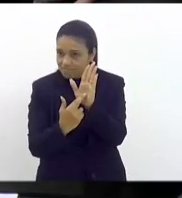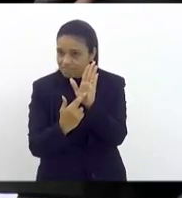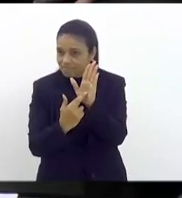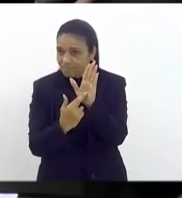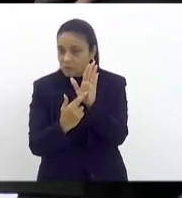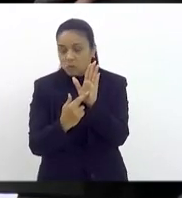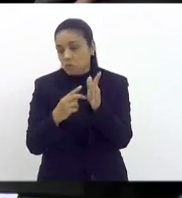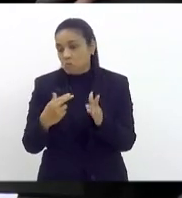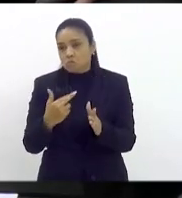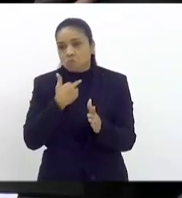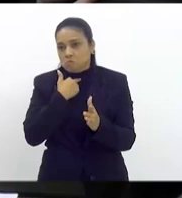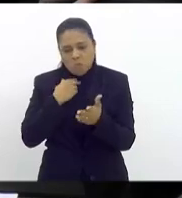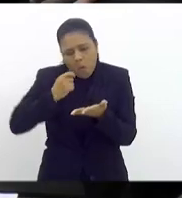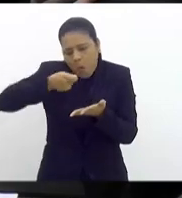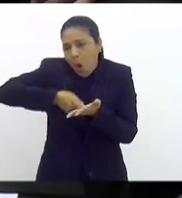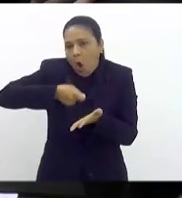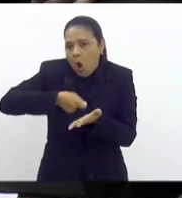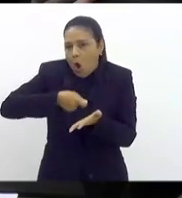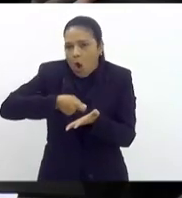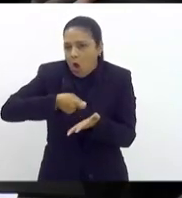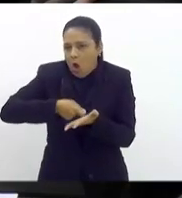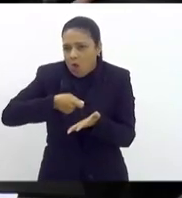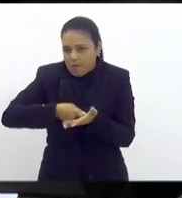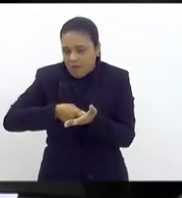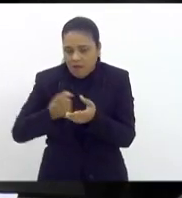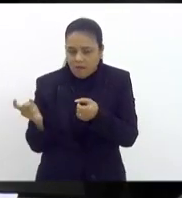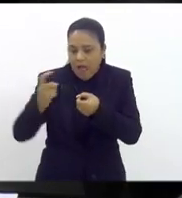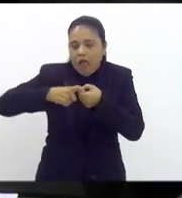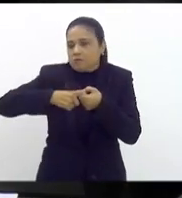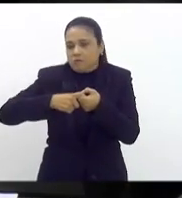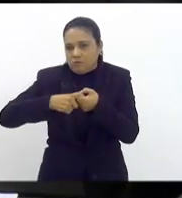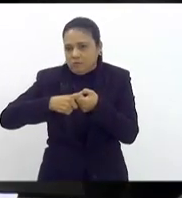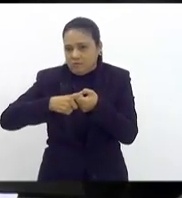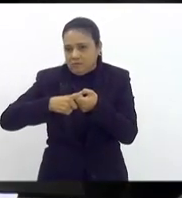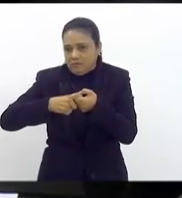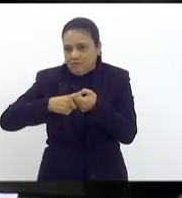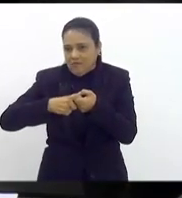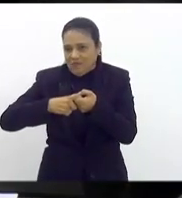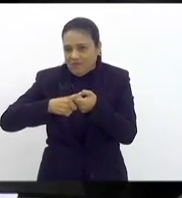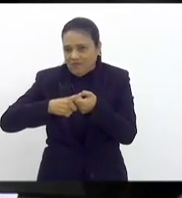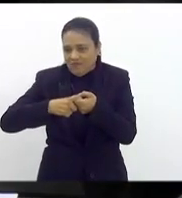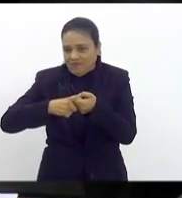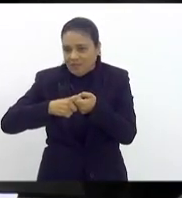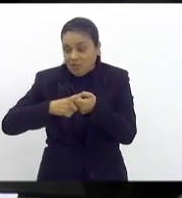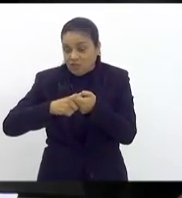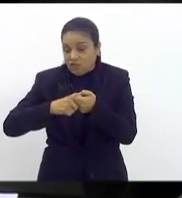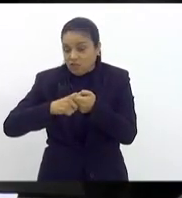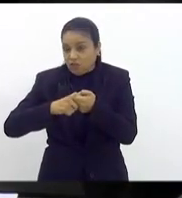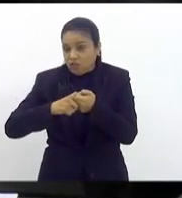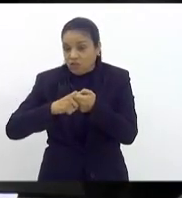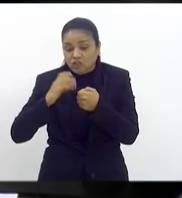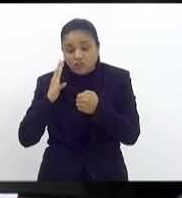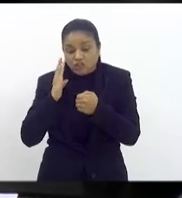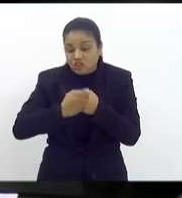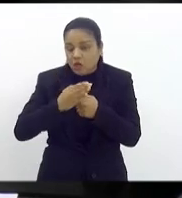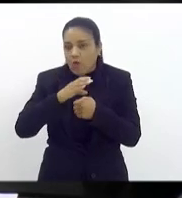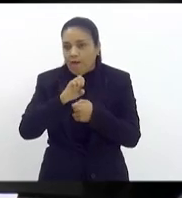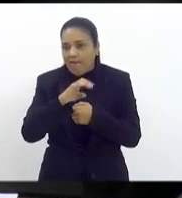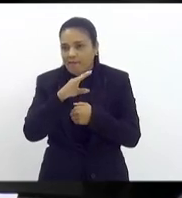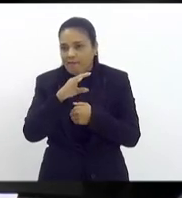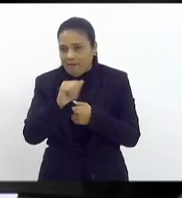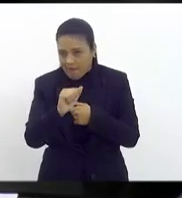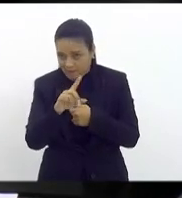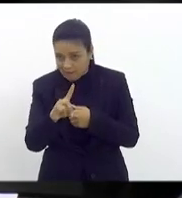está obrigado a associar-se. Então, ninguém está obrigado a associar-se diretamente ao ECAD, mas as